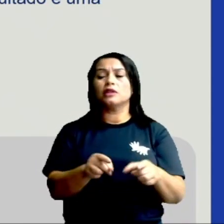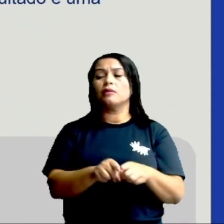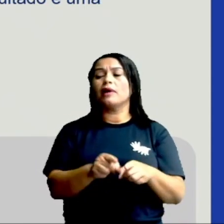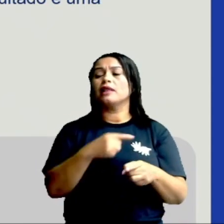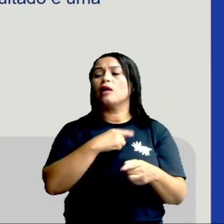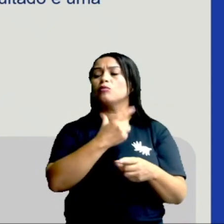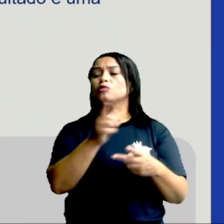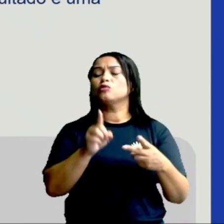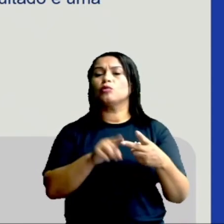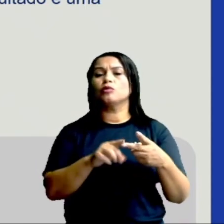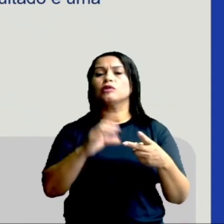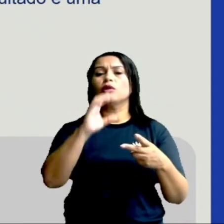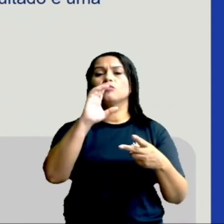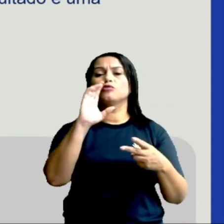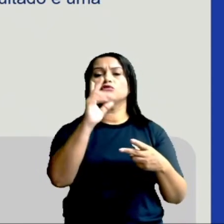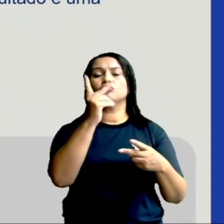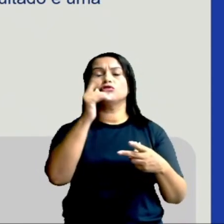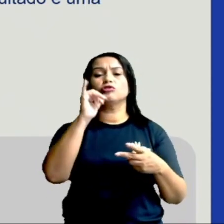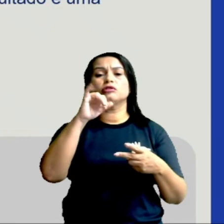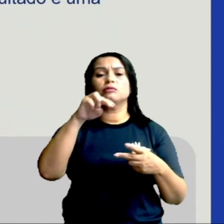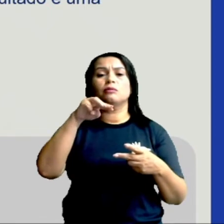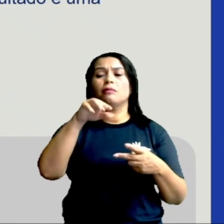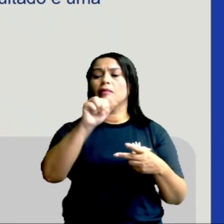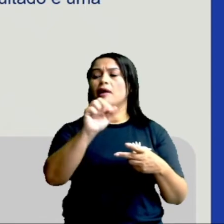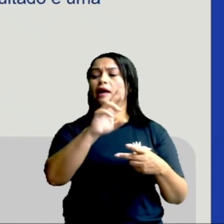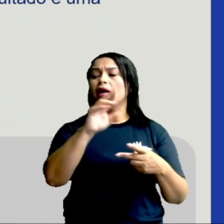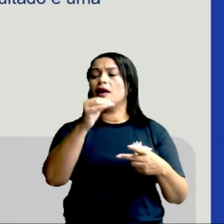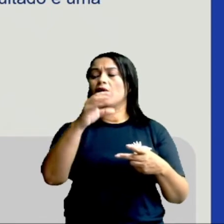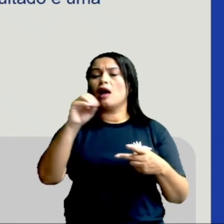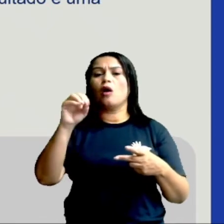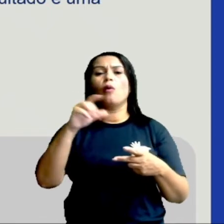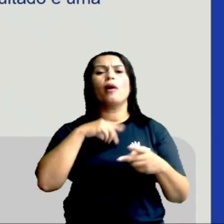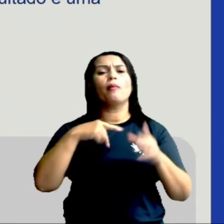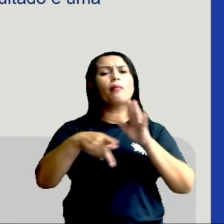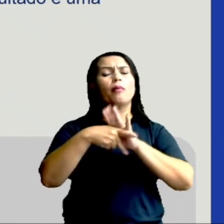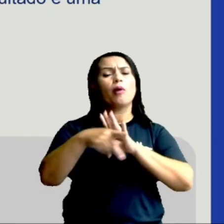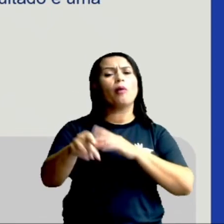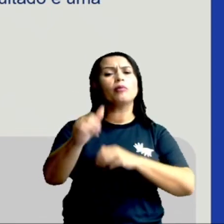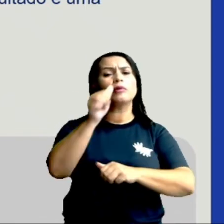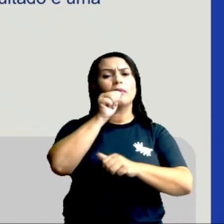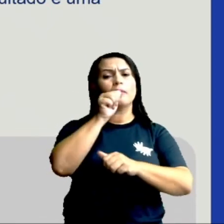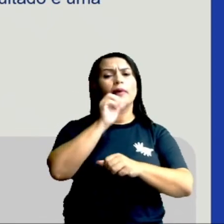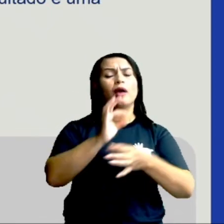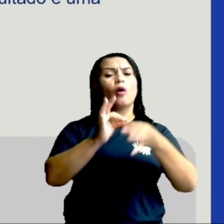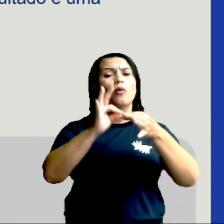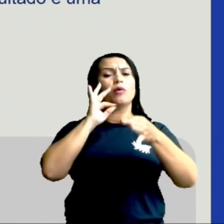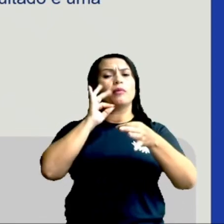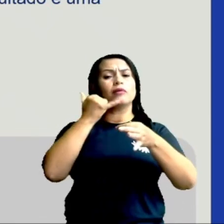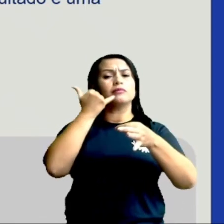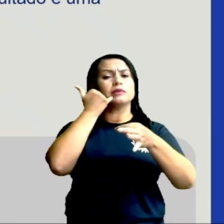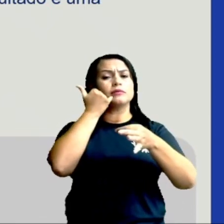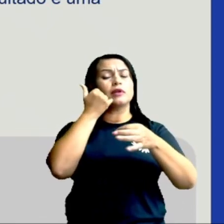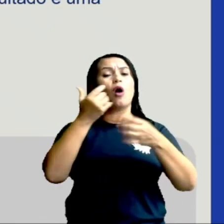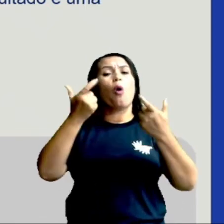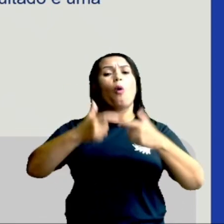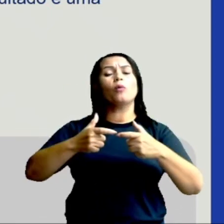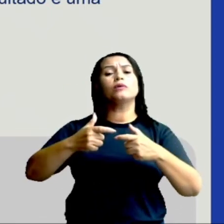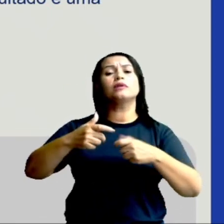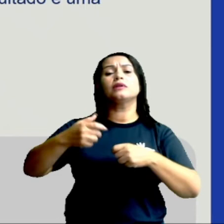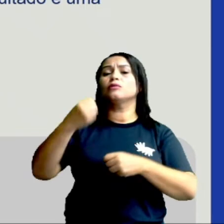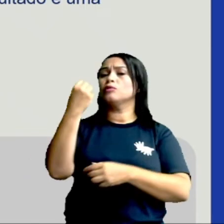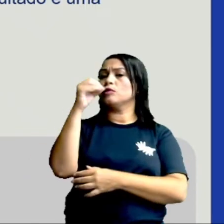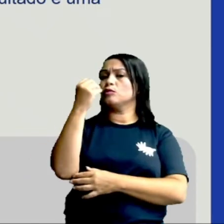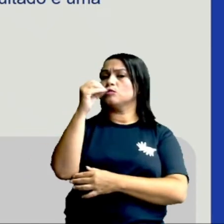um destaque para o chimarrão. O chimarrão é uma bebida típica do sul, preparada com erva mate, tá? A erva